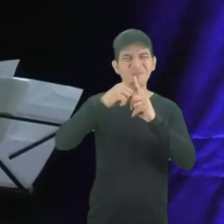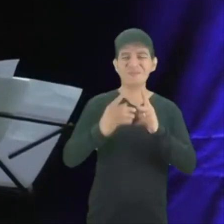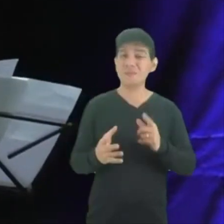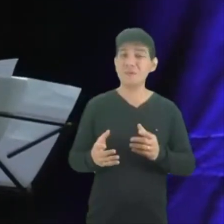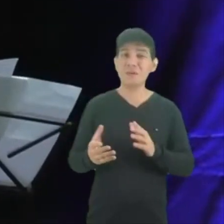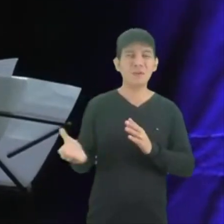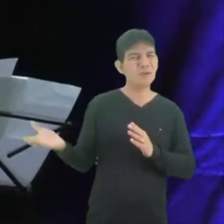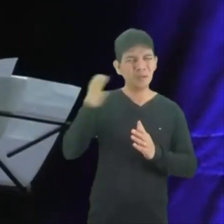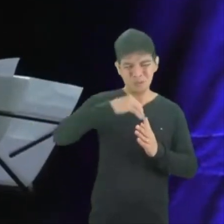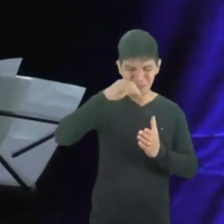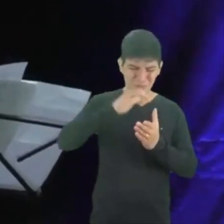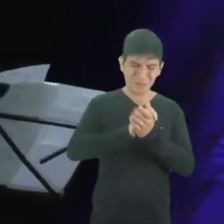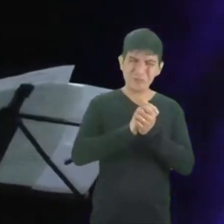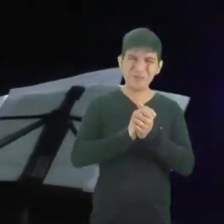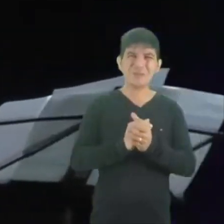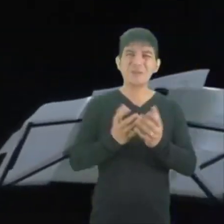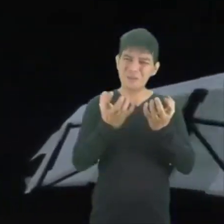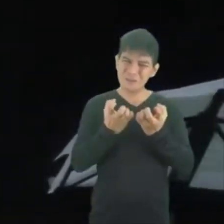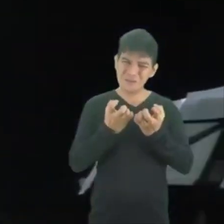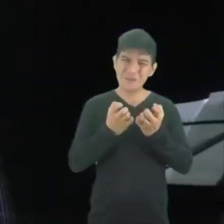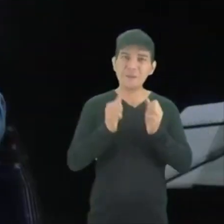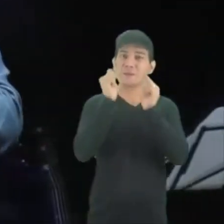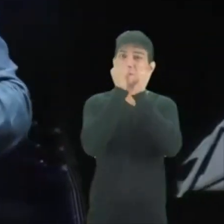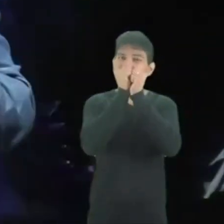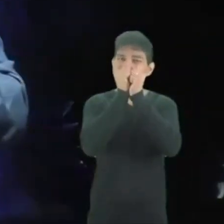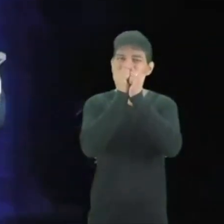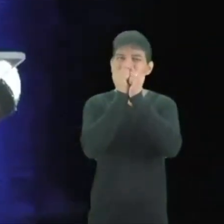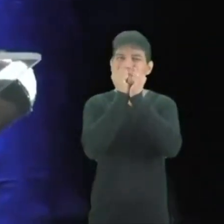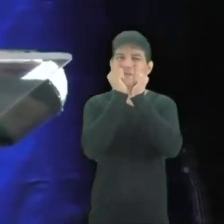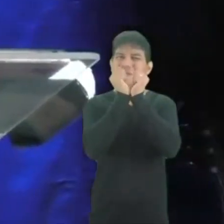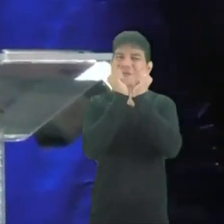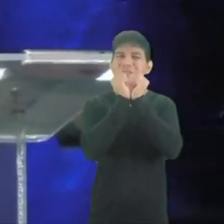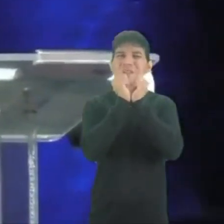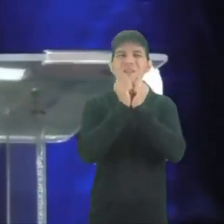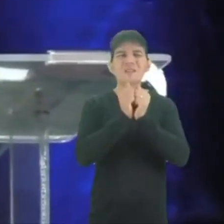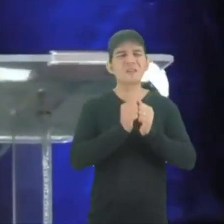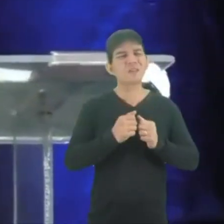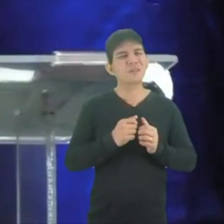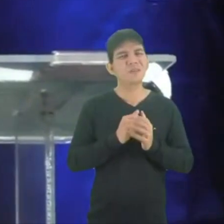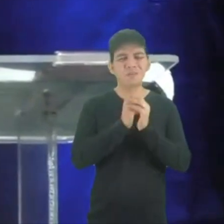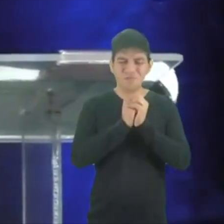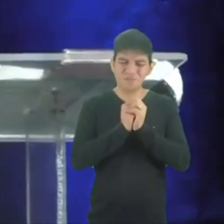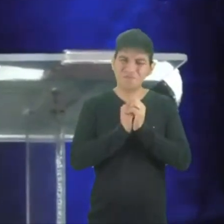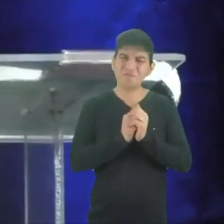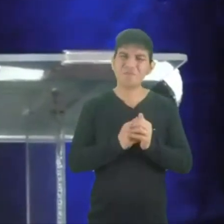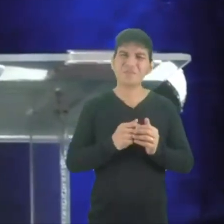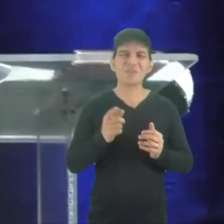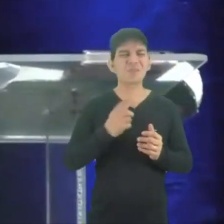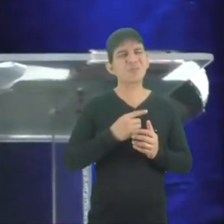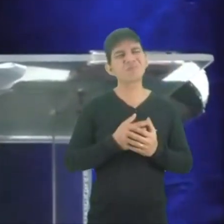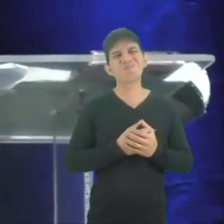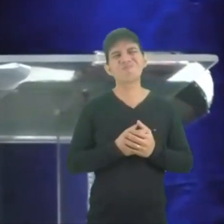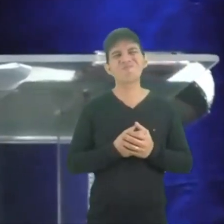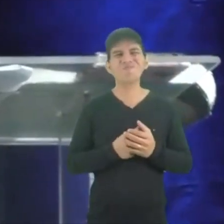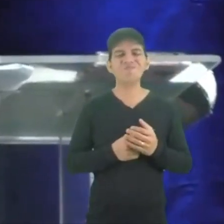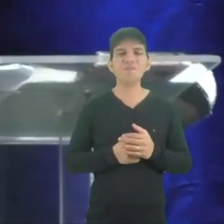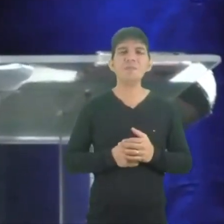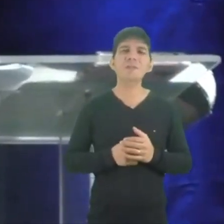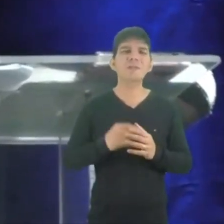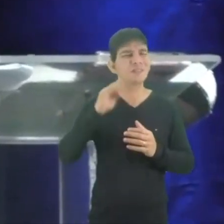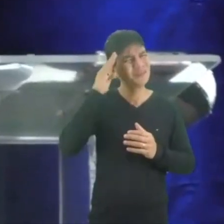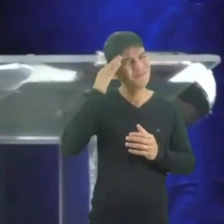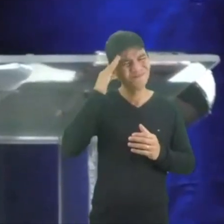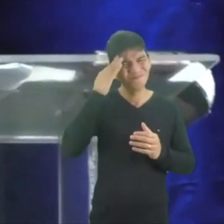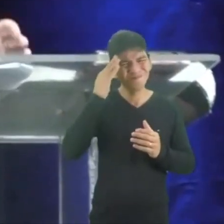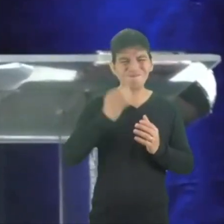quero participar de um grupo de oração. Eu não consigo, ainda continuo no GM. E aí, às vezes, a gente acha que,